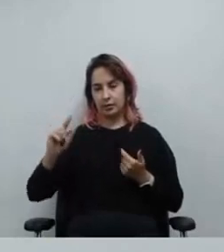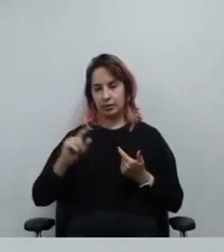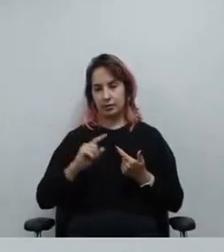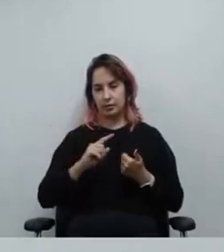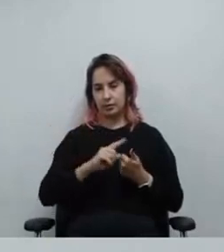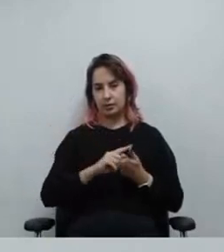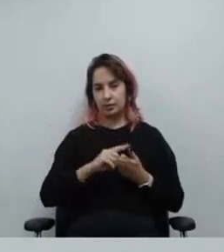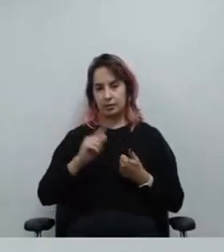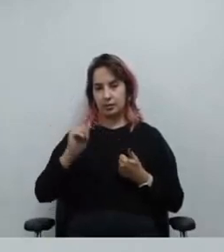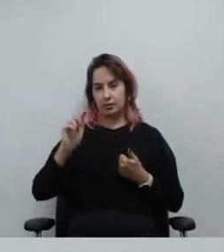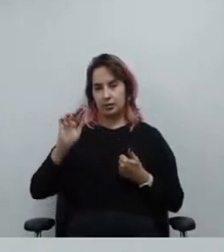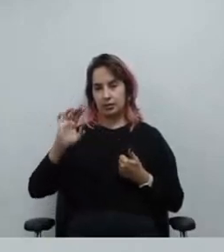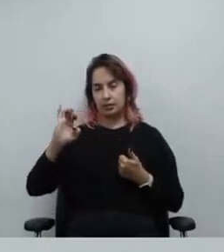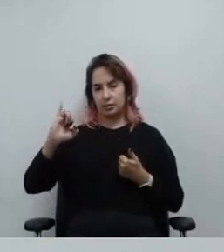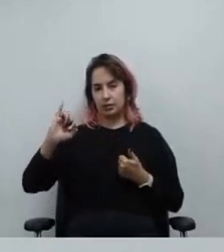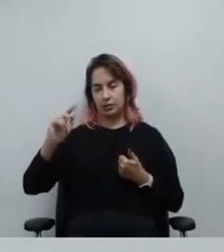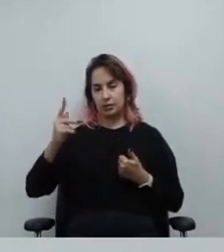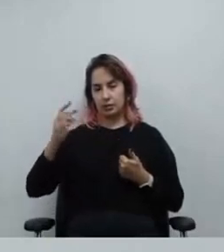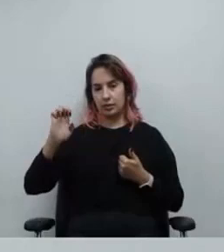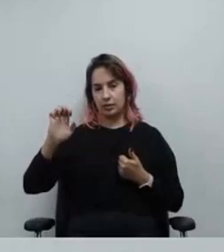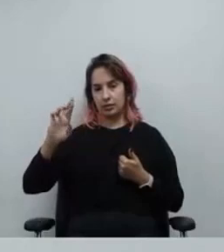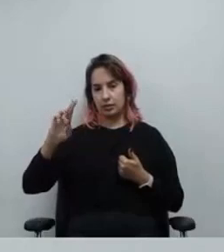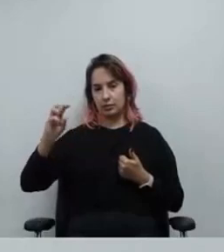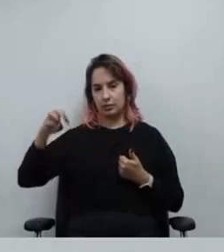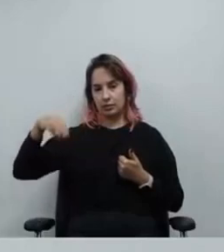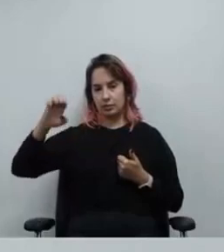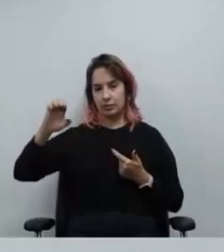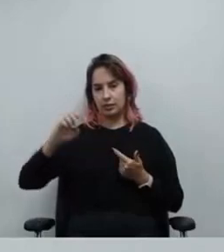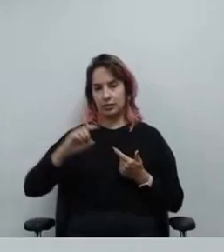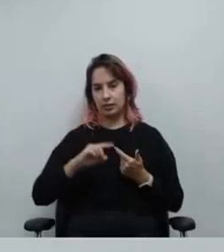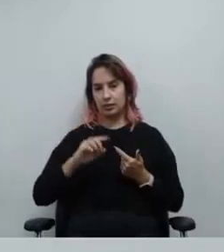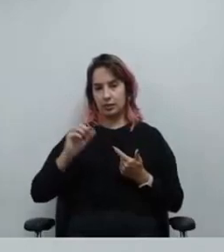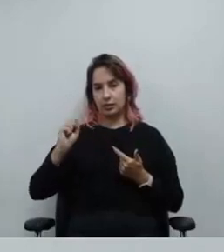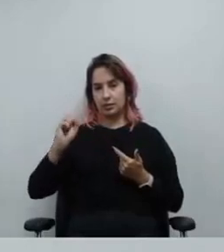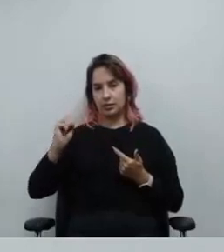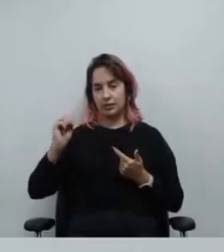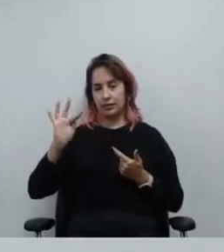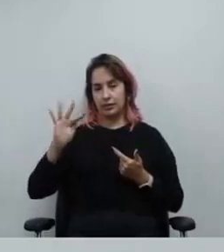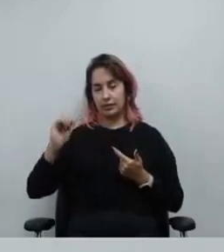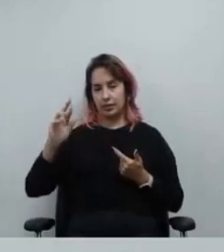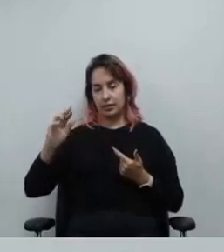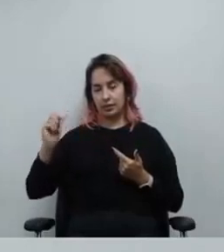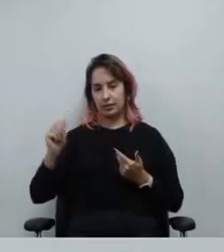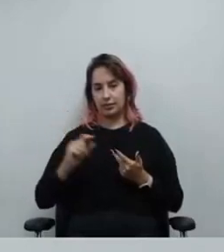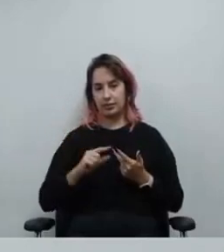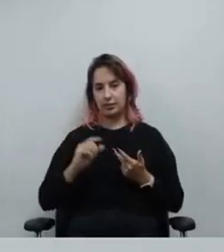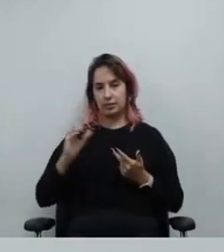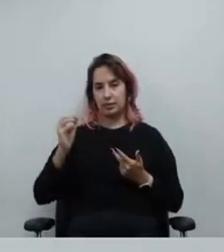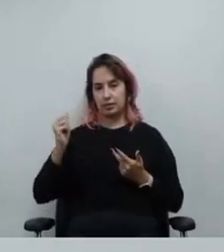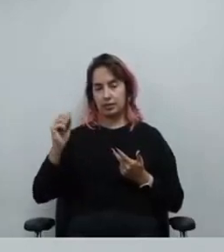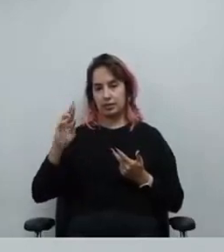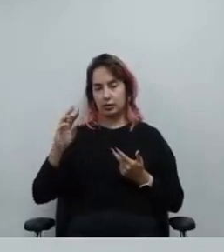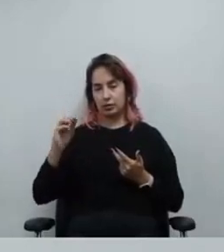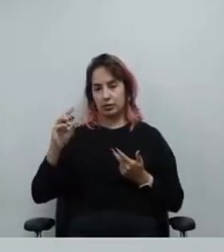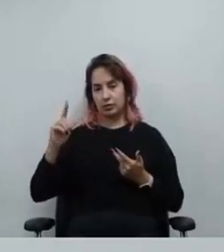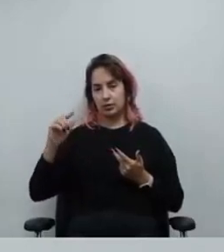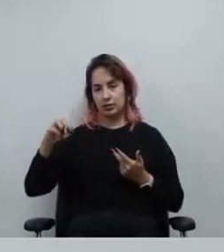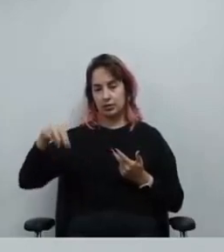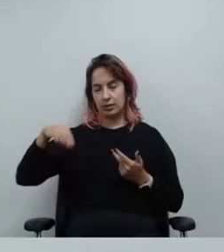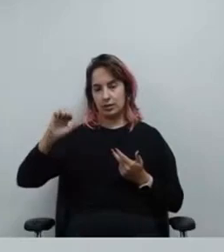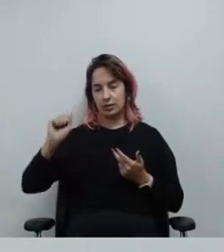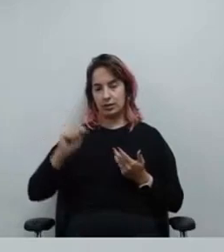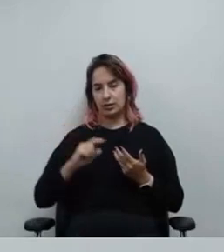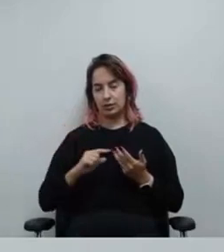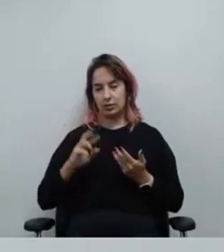Guilherme de Oliveira Faleiros, Safira Vanessa Carneiro Costa, Carolina Saúde Coutinho,